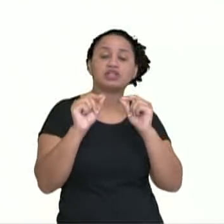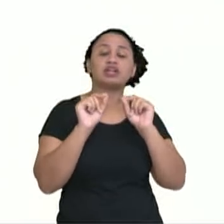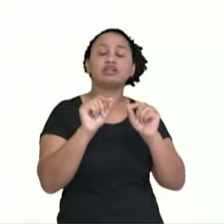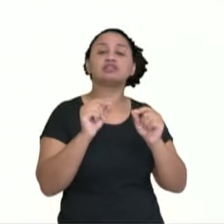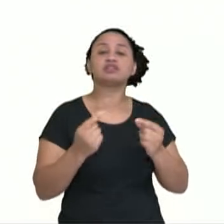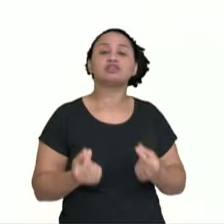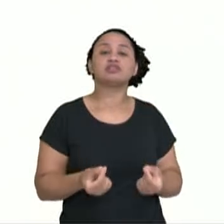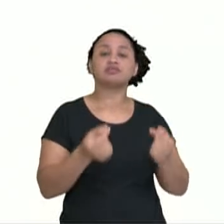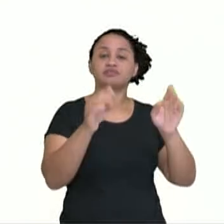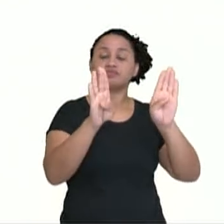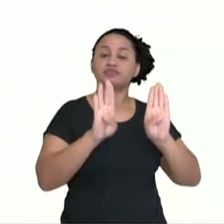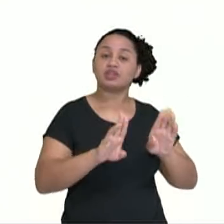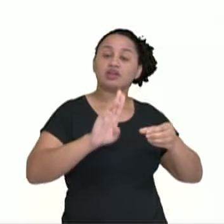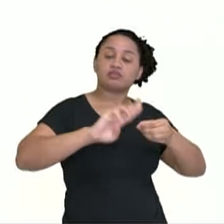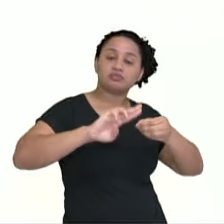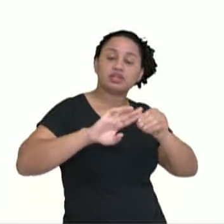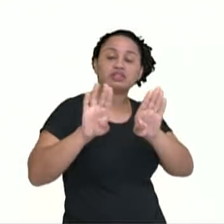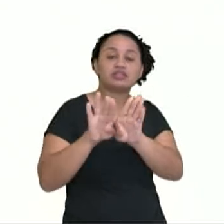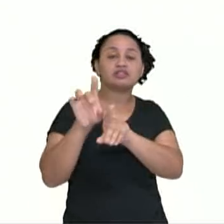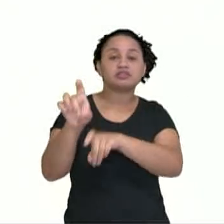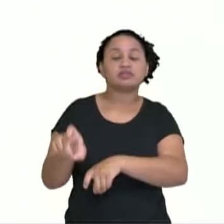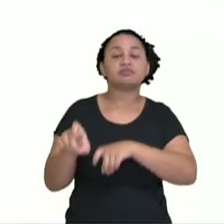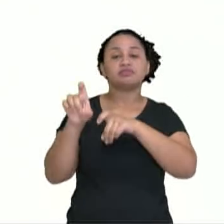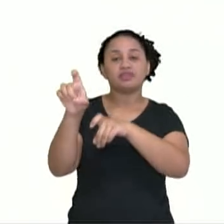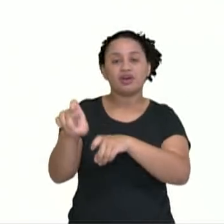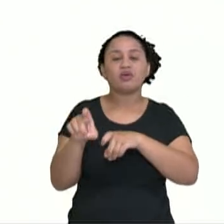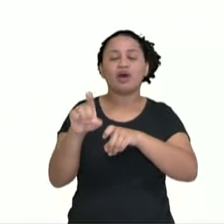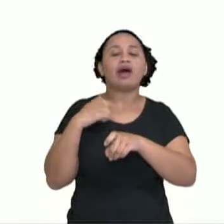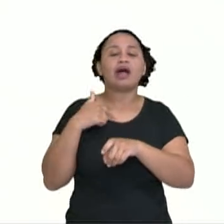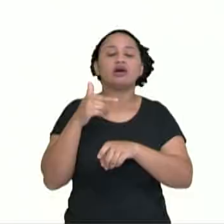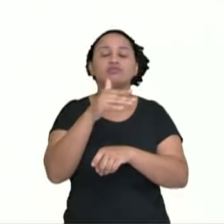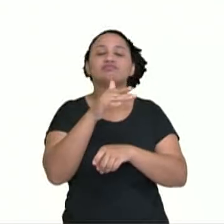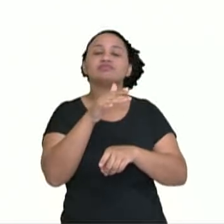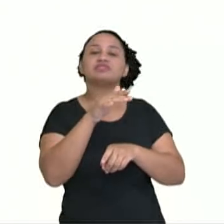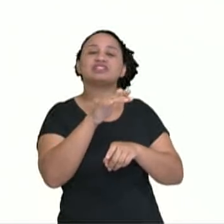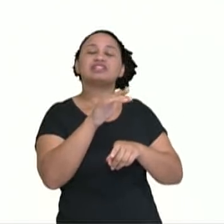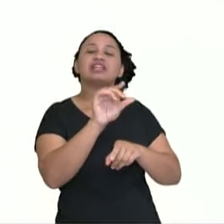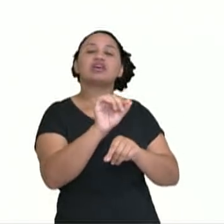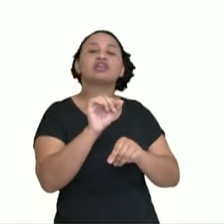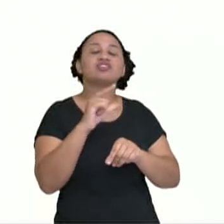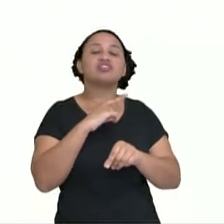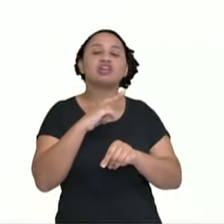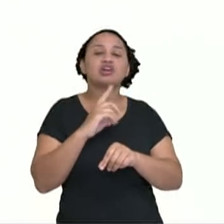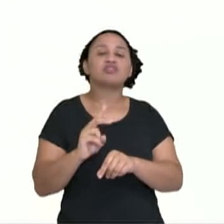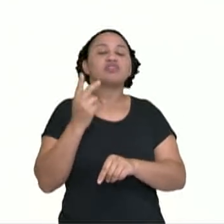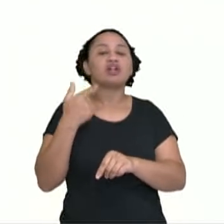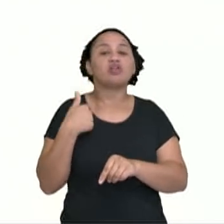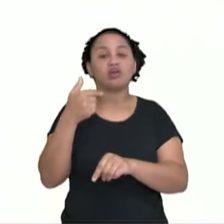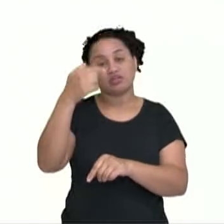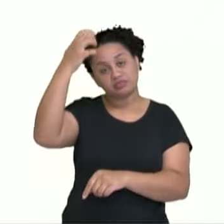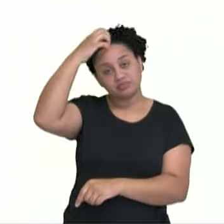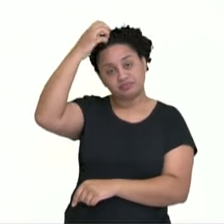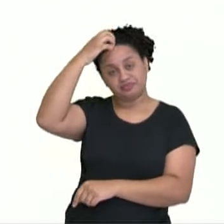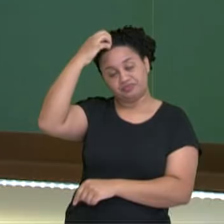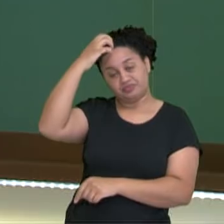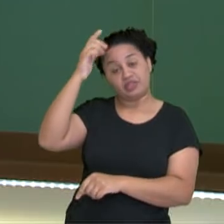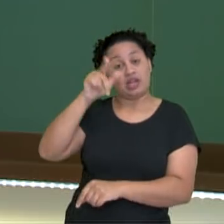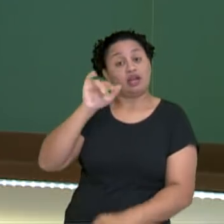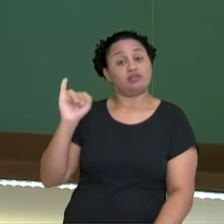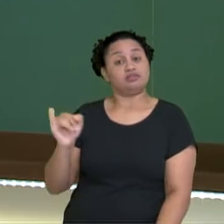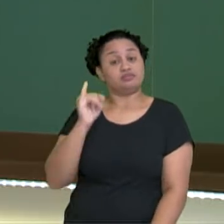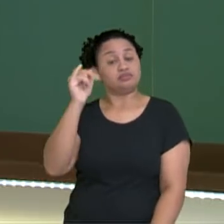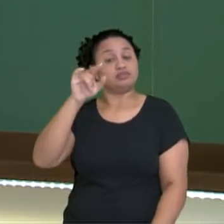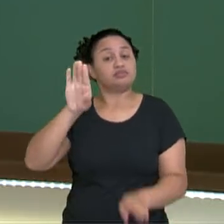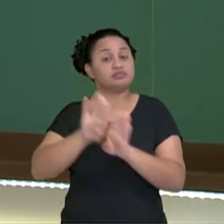burguesia urbana e rural sobre a nobreza e o rei. É importante também a gente ter